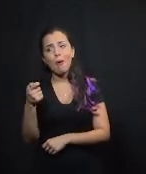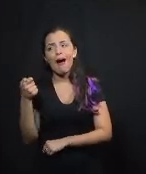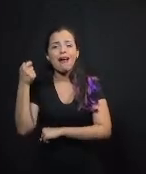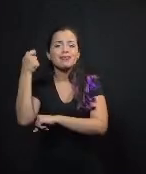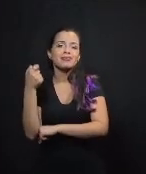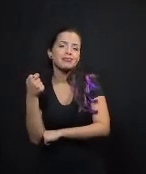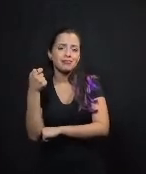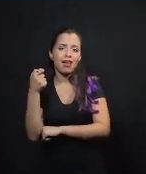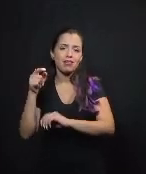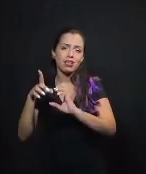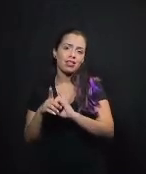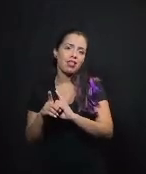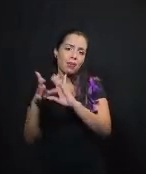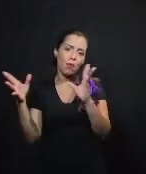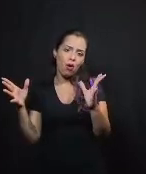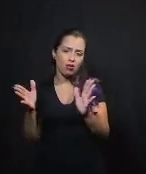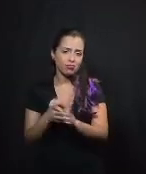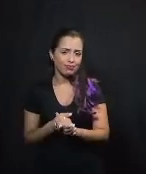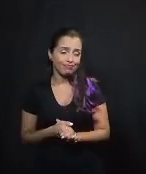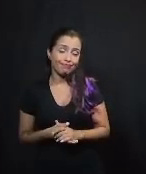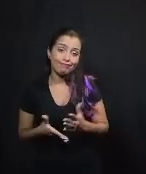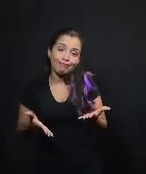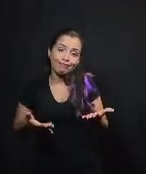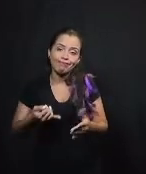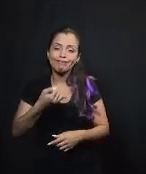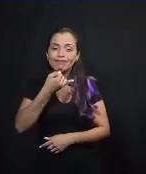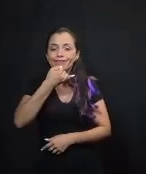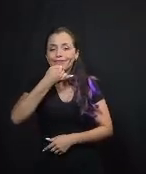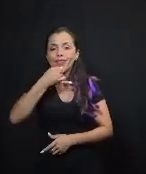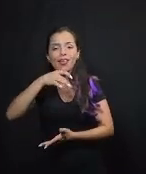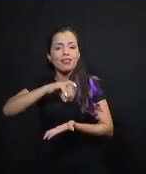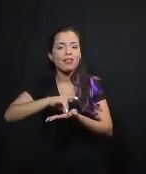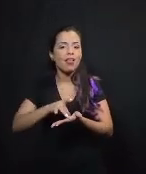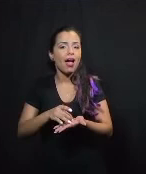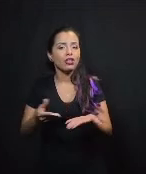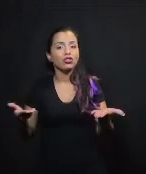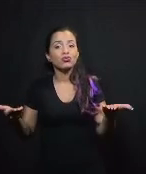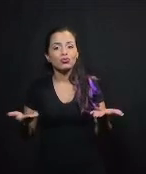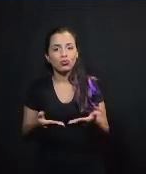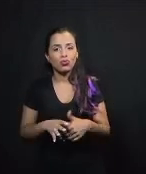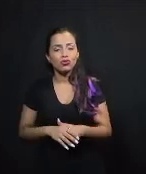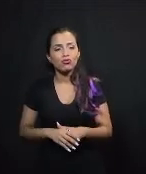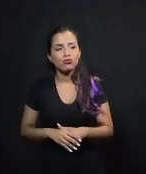democrática. Né? Mas a realidade que se impôs é essa.